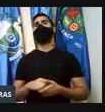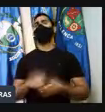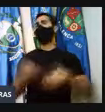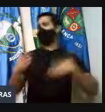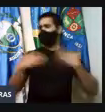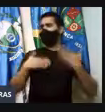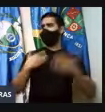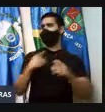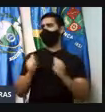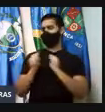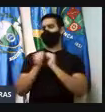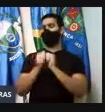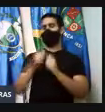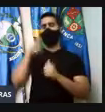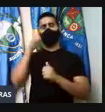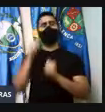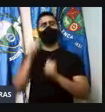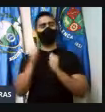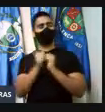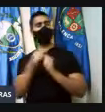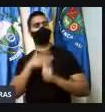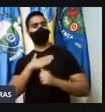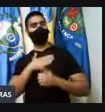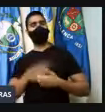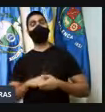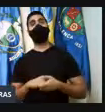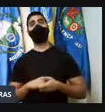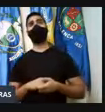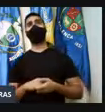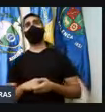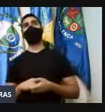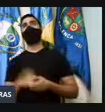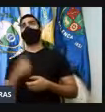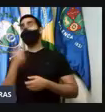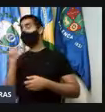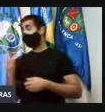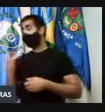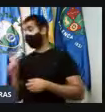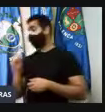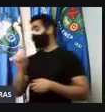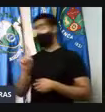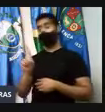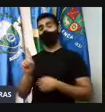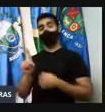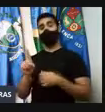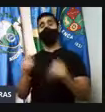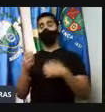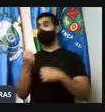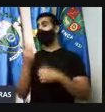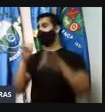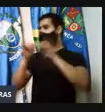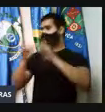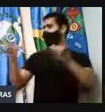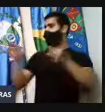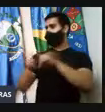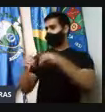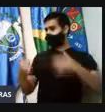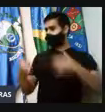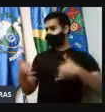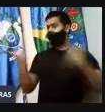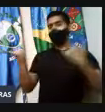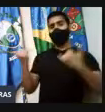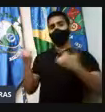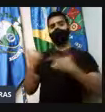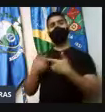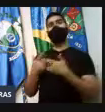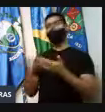aqui comigo. Dizer, presidente, que uma visita dessa precisa ser muito bem divulgada, muito bem festejada, porque quando